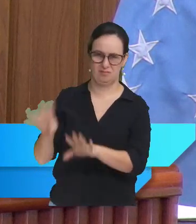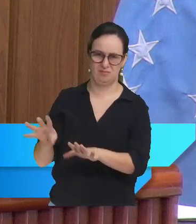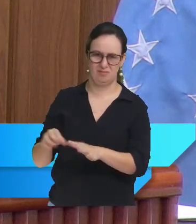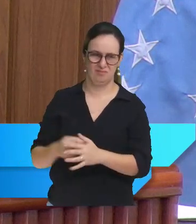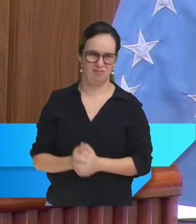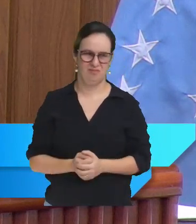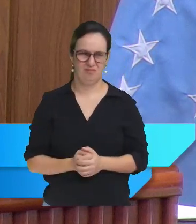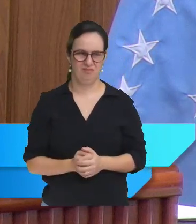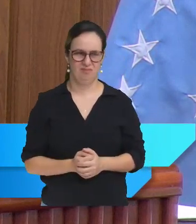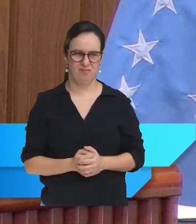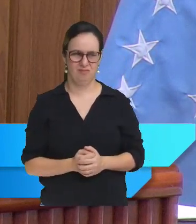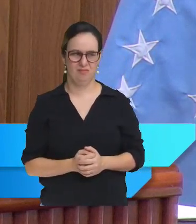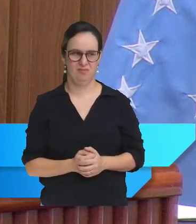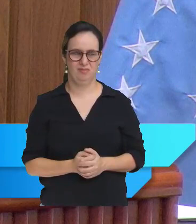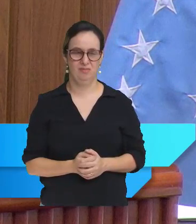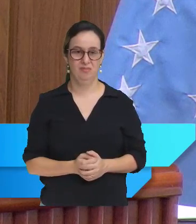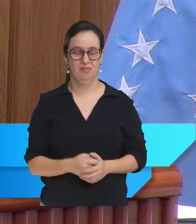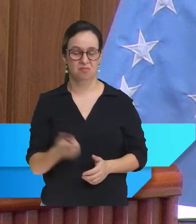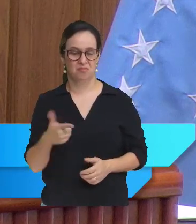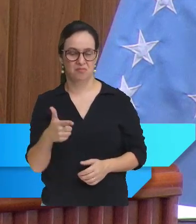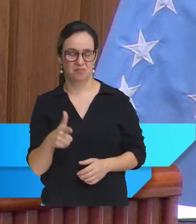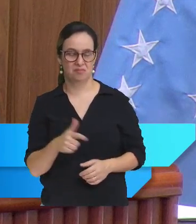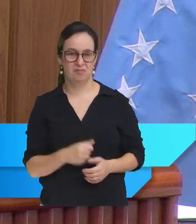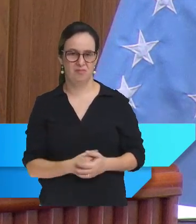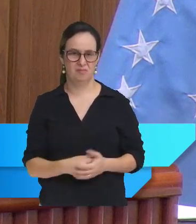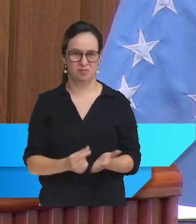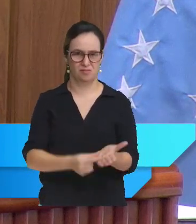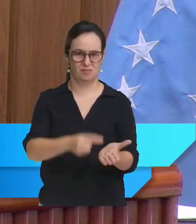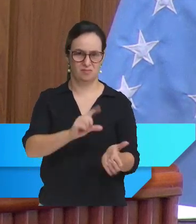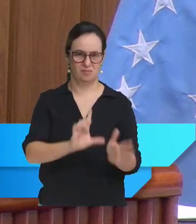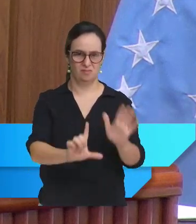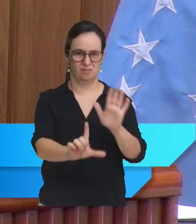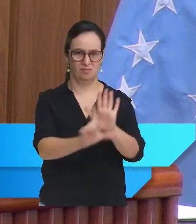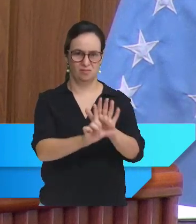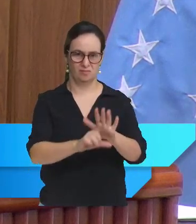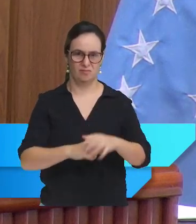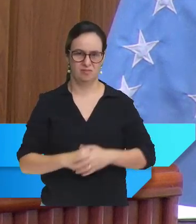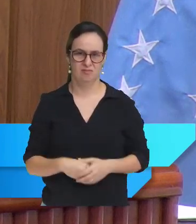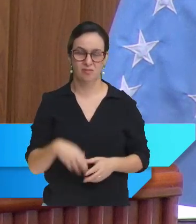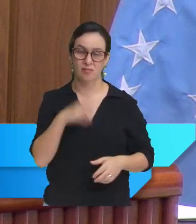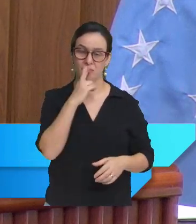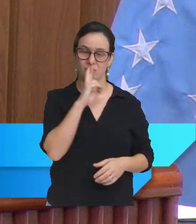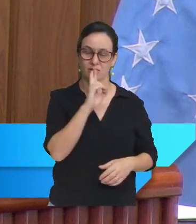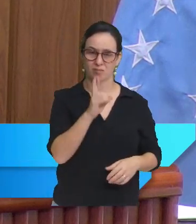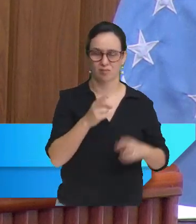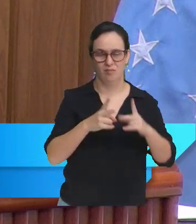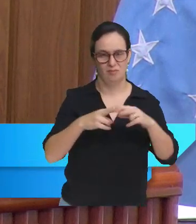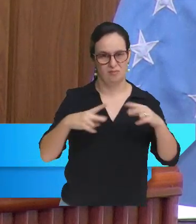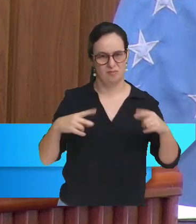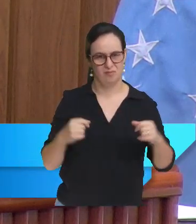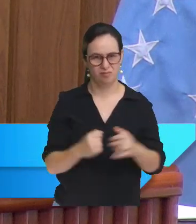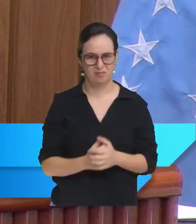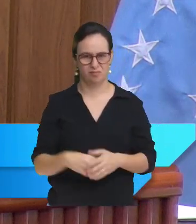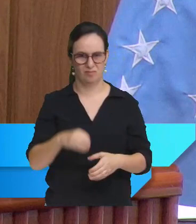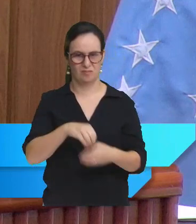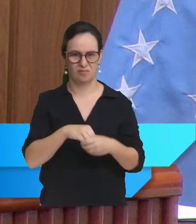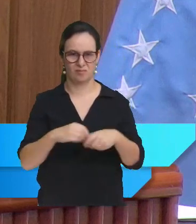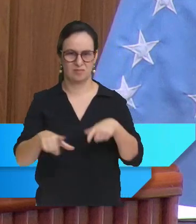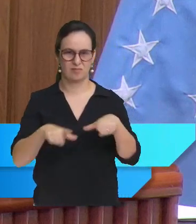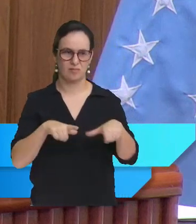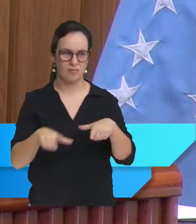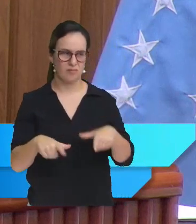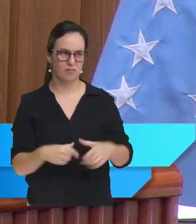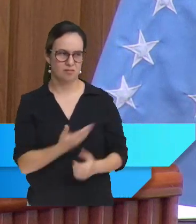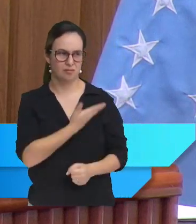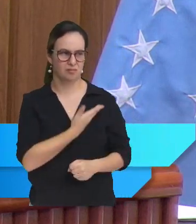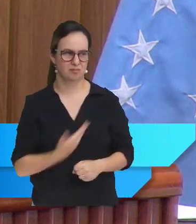extinto do feito por ilegitimidade da parte do réu para responder diretamente por eventuais danos causados no exercício de sua função pública.